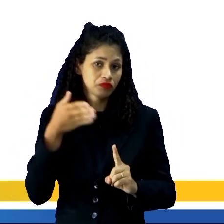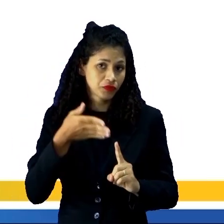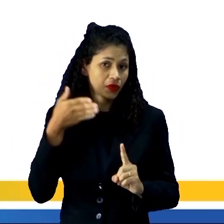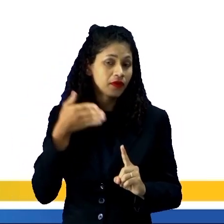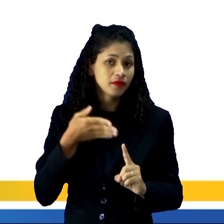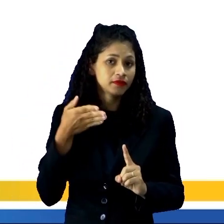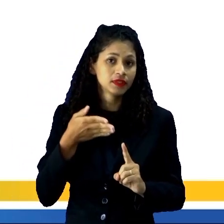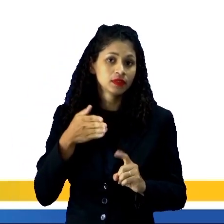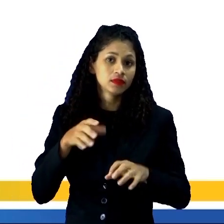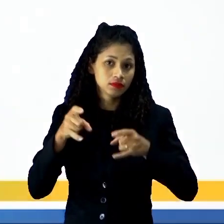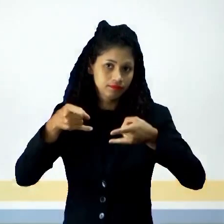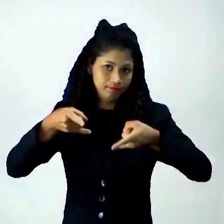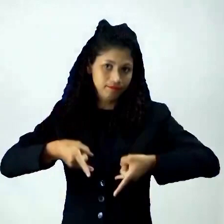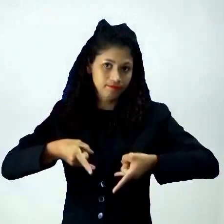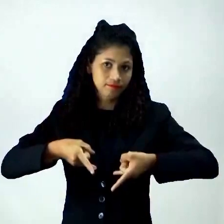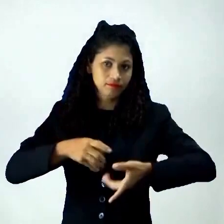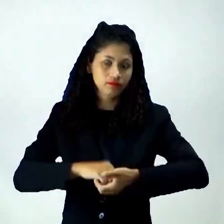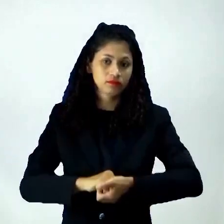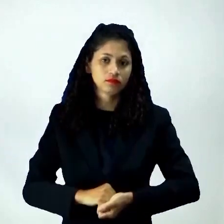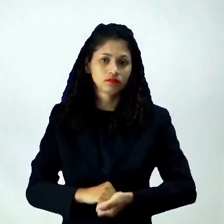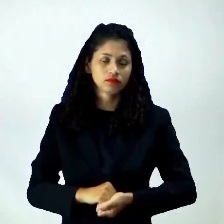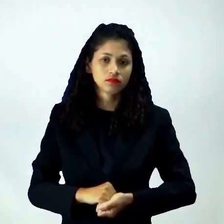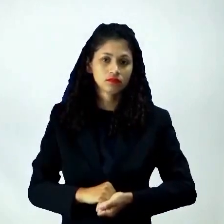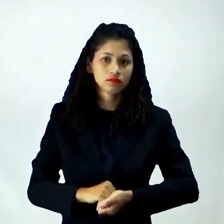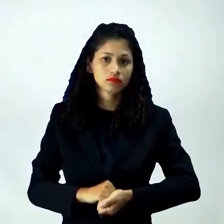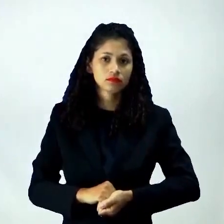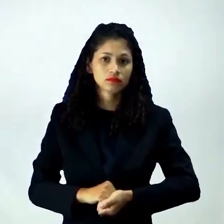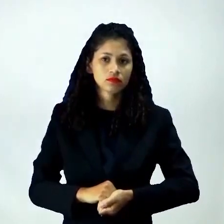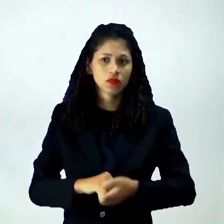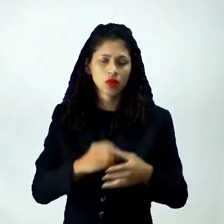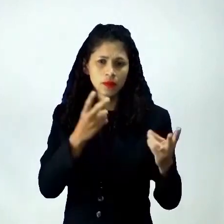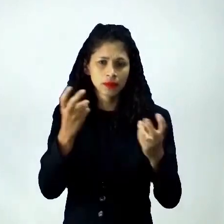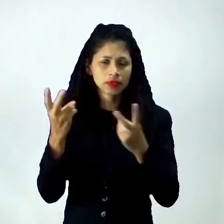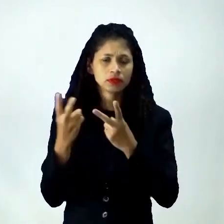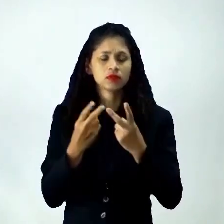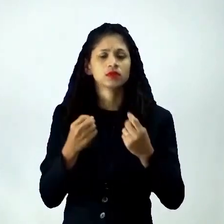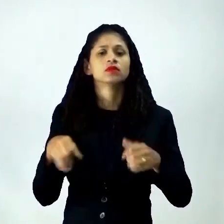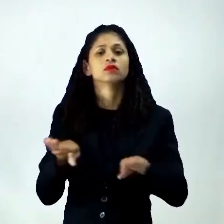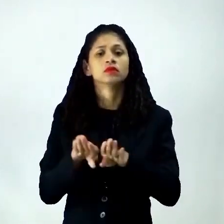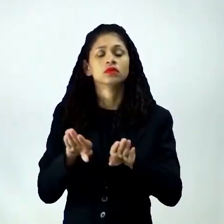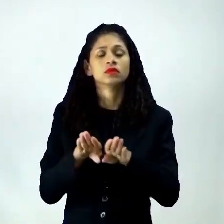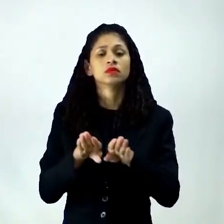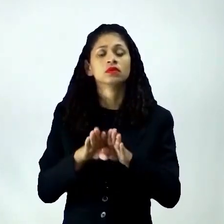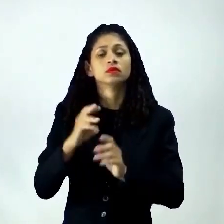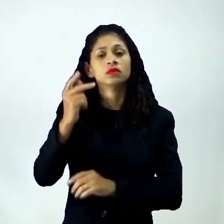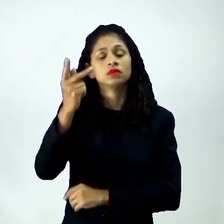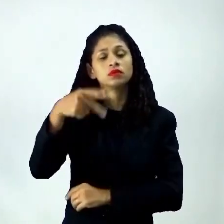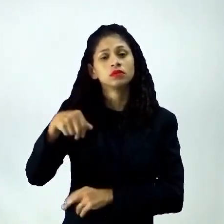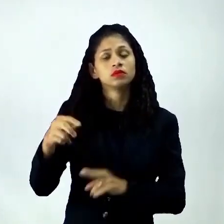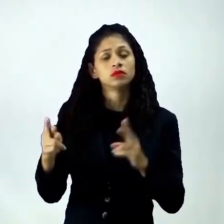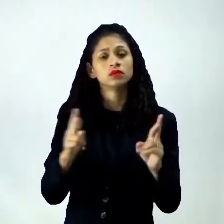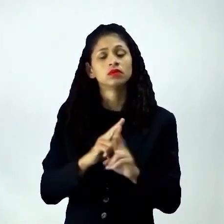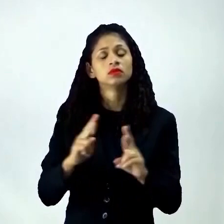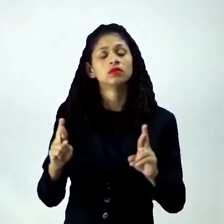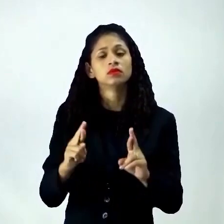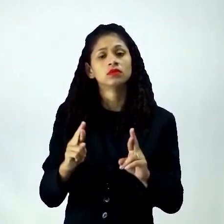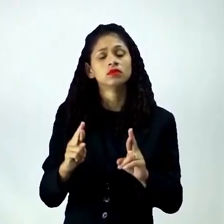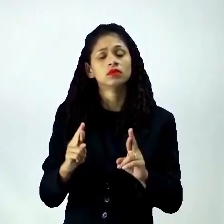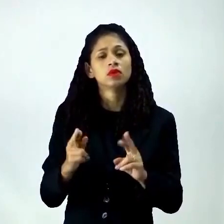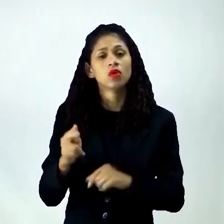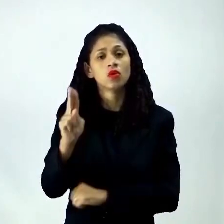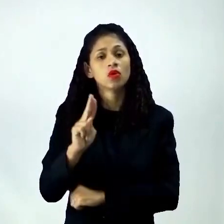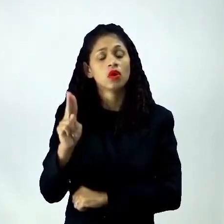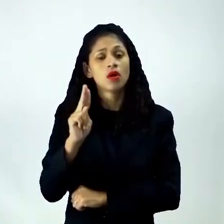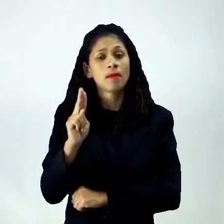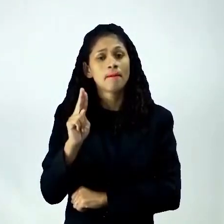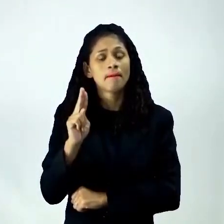né, à cama. Vocês veem também que os pronomes relativos, eles são utilizados para evitar repetições